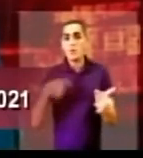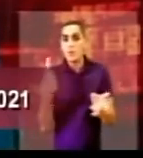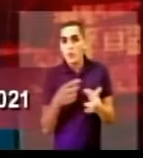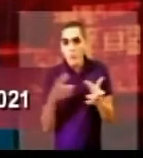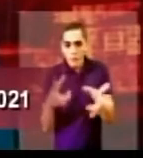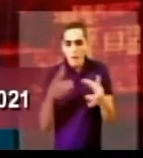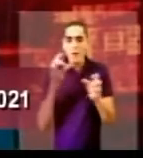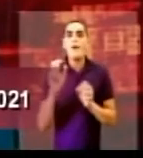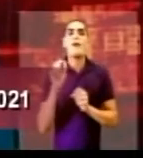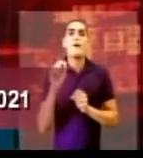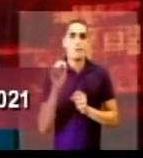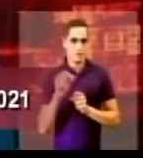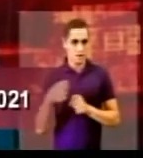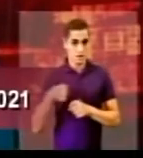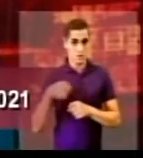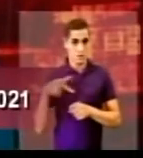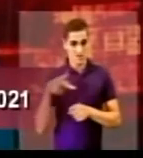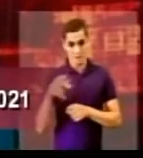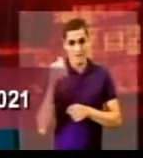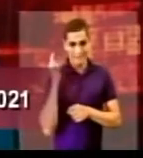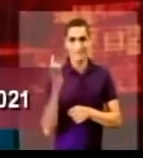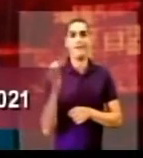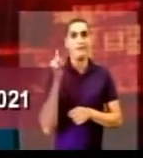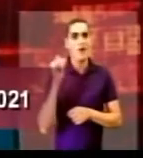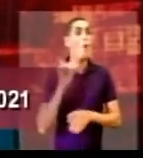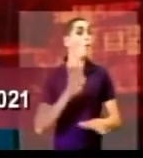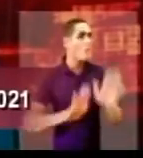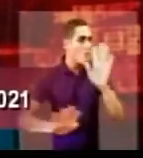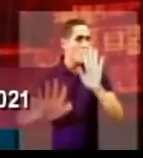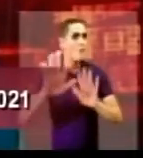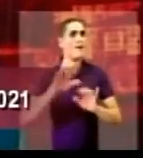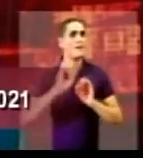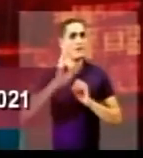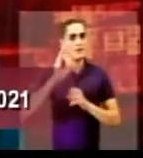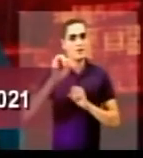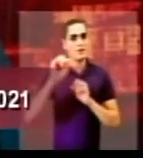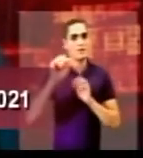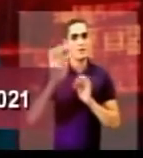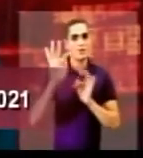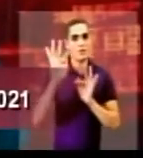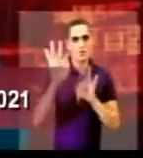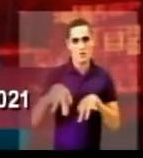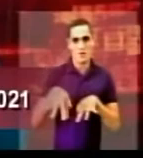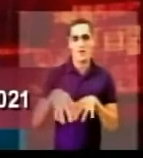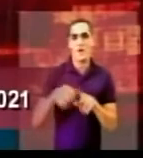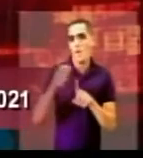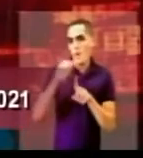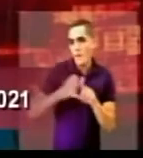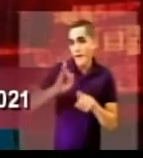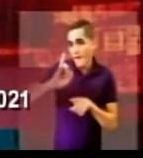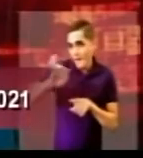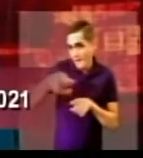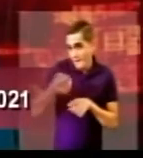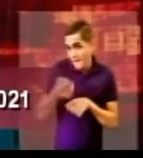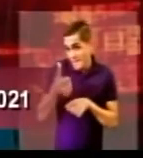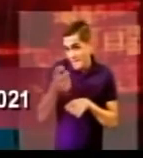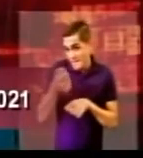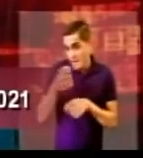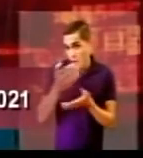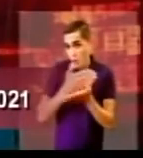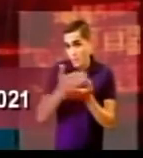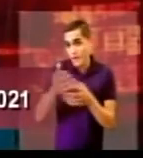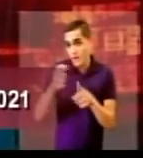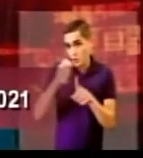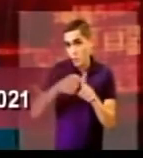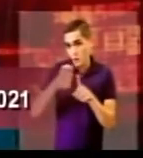eu sempre disse para vocês, cuidado com o final de janeiro, começo de fevereiro, que é aí que nós vamos